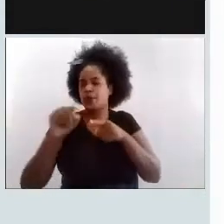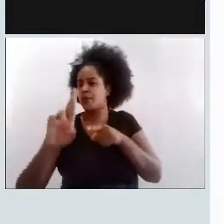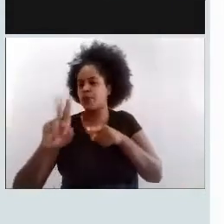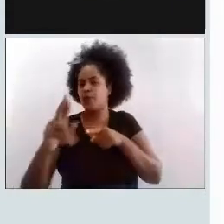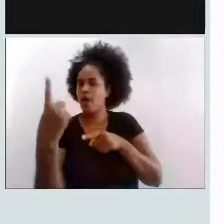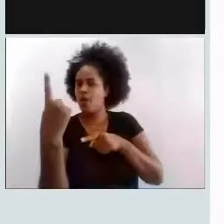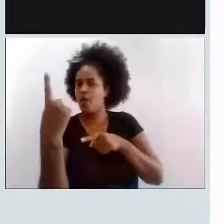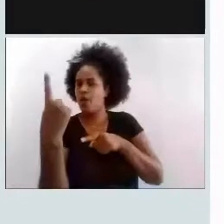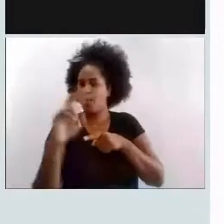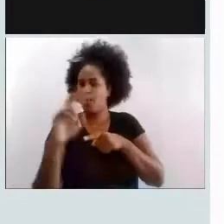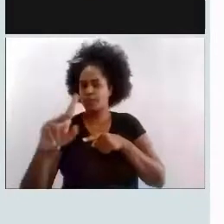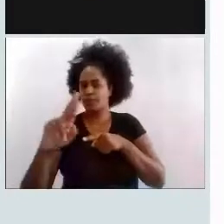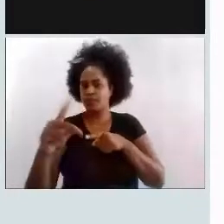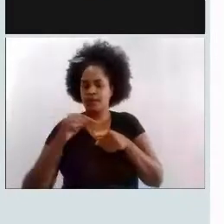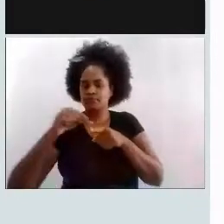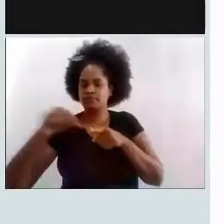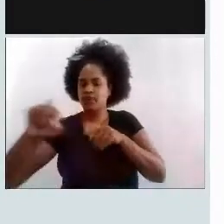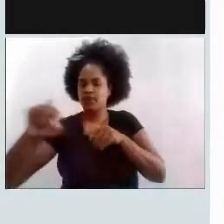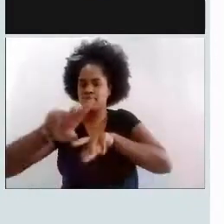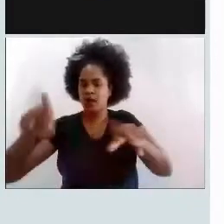retas reversas?